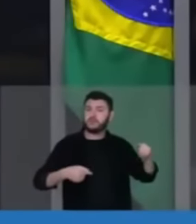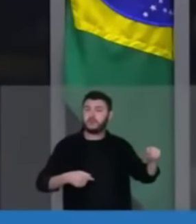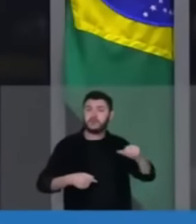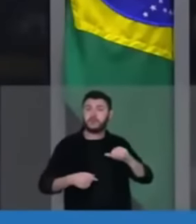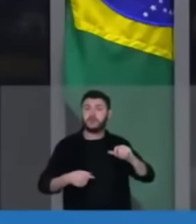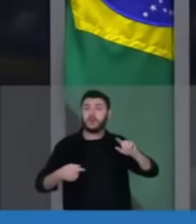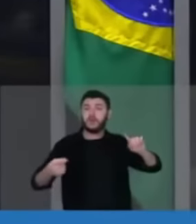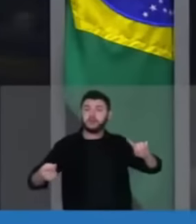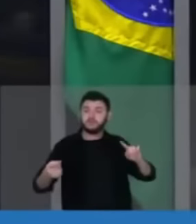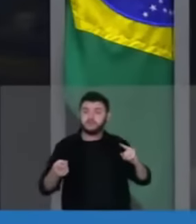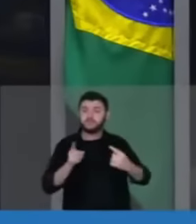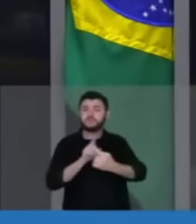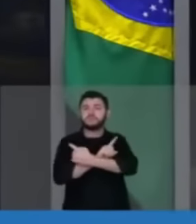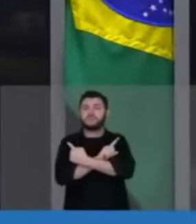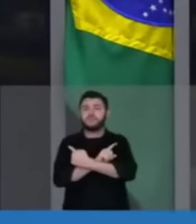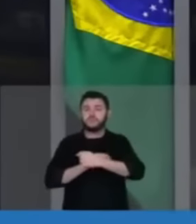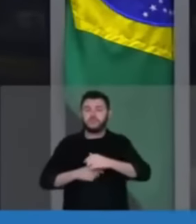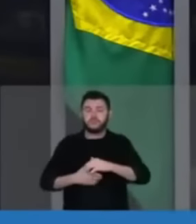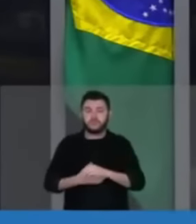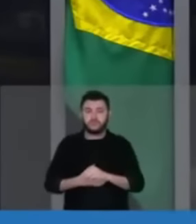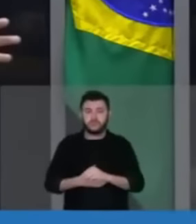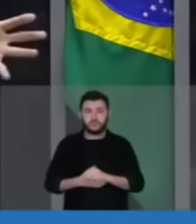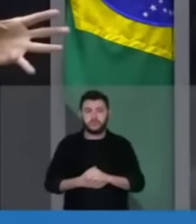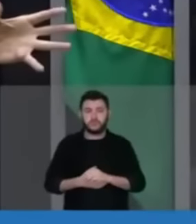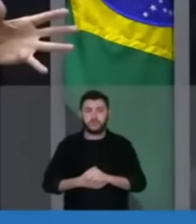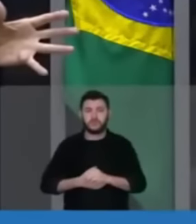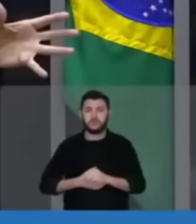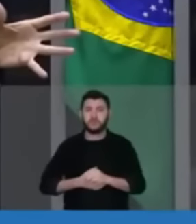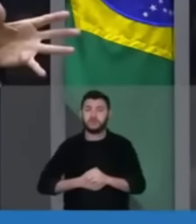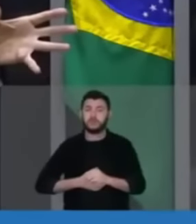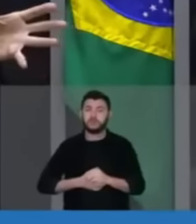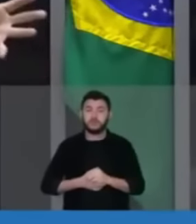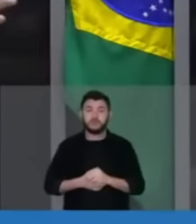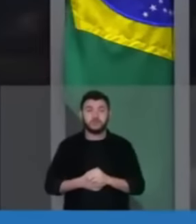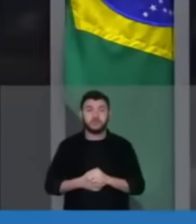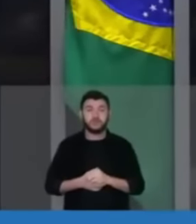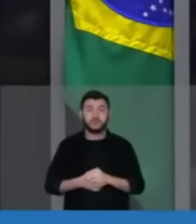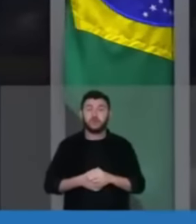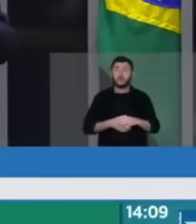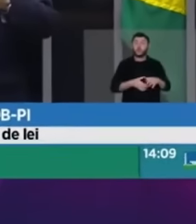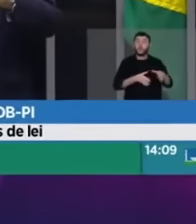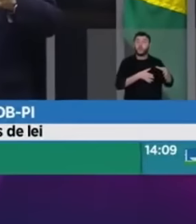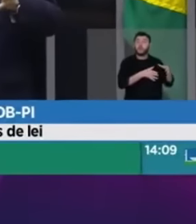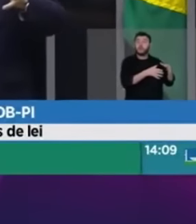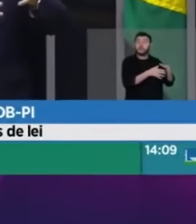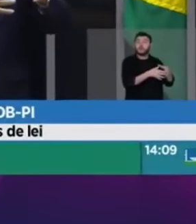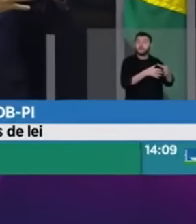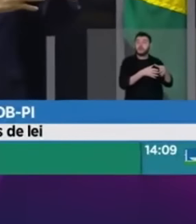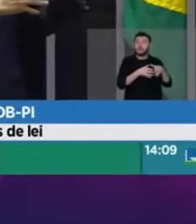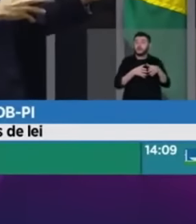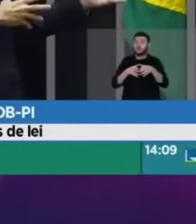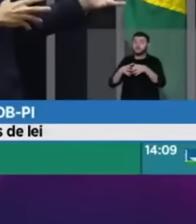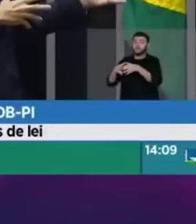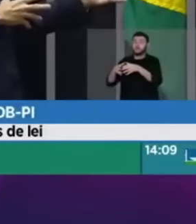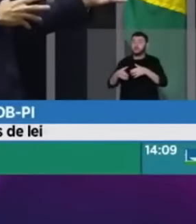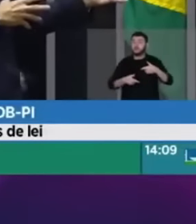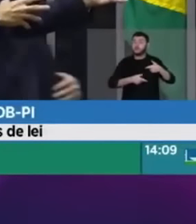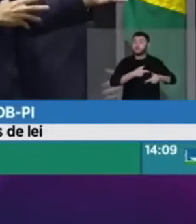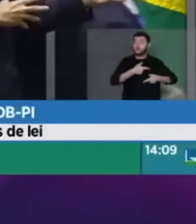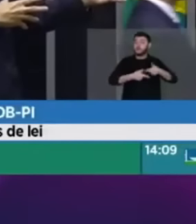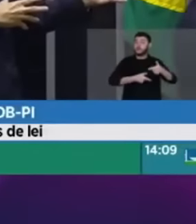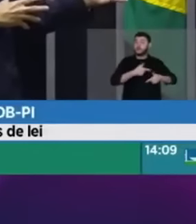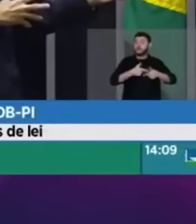ocorrendo os cursos estão saindo de todas as comissões do Senado de todo